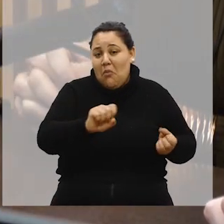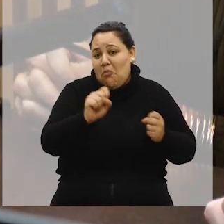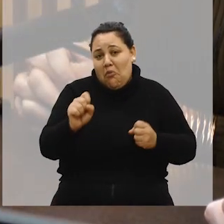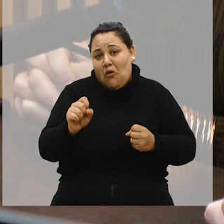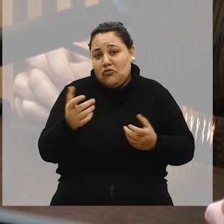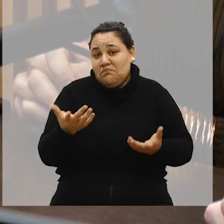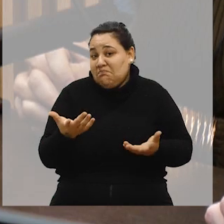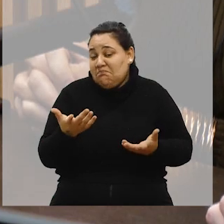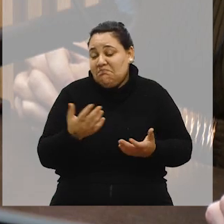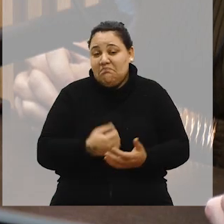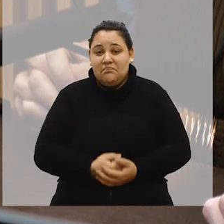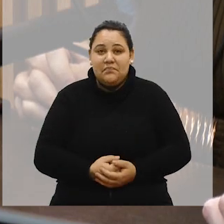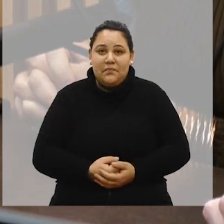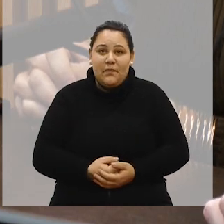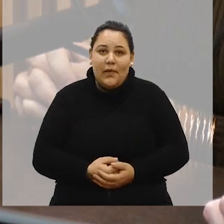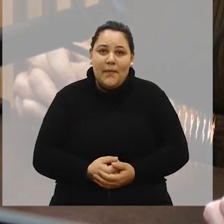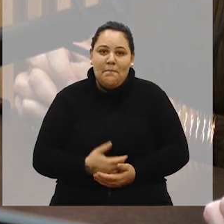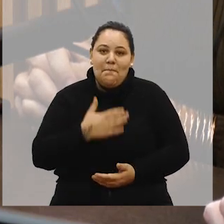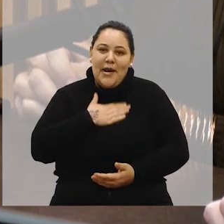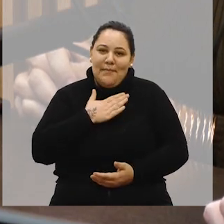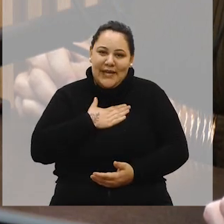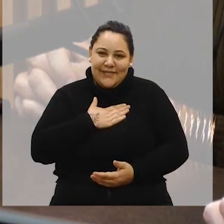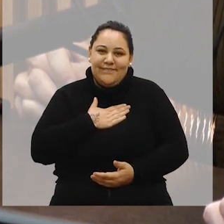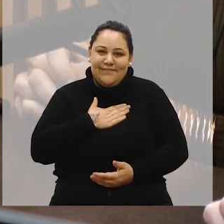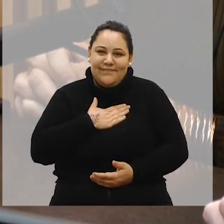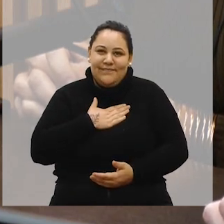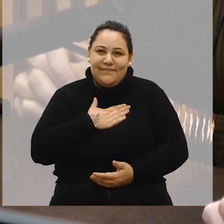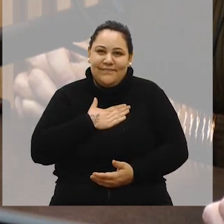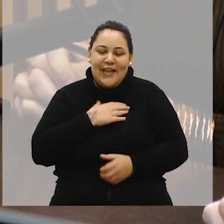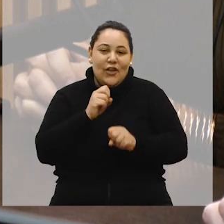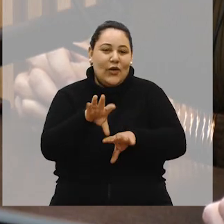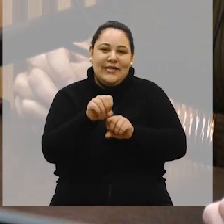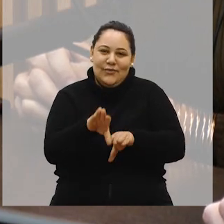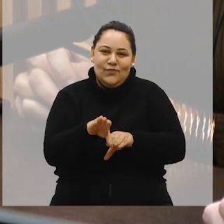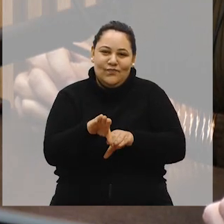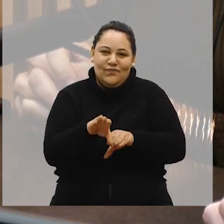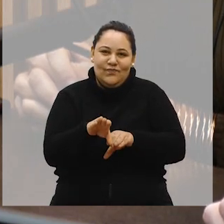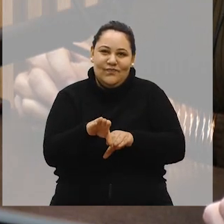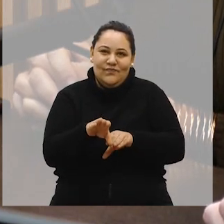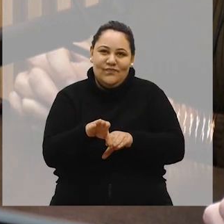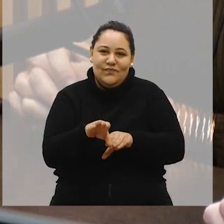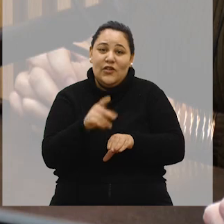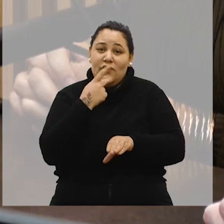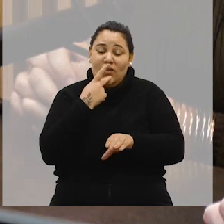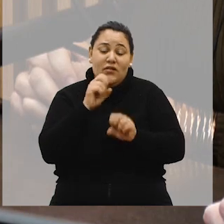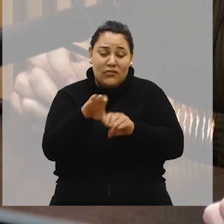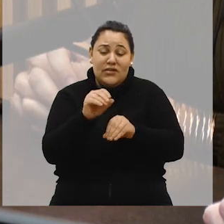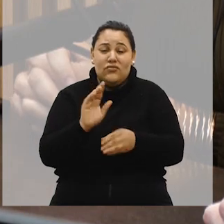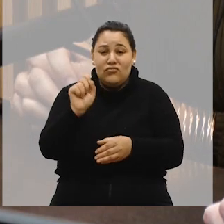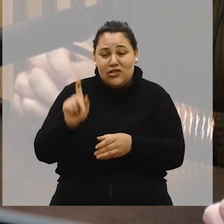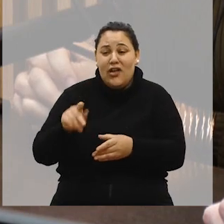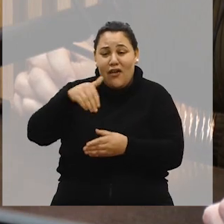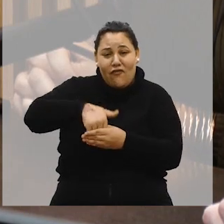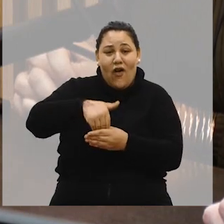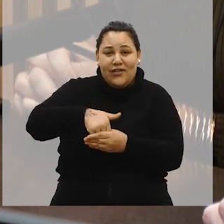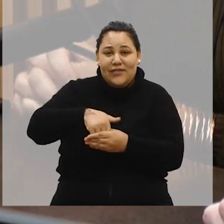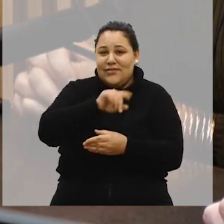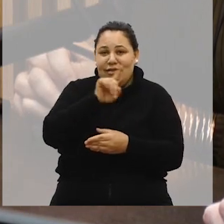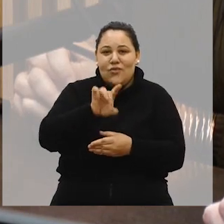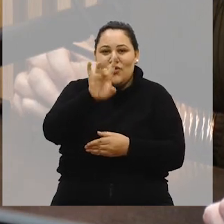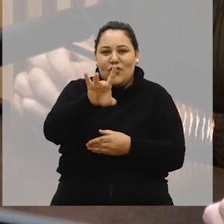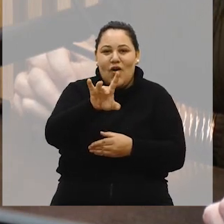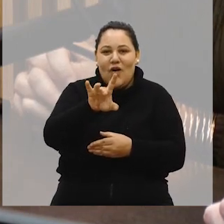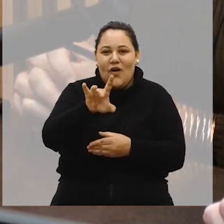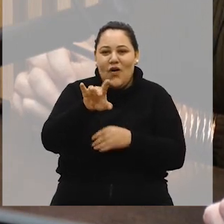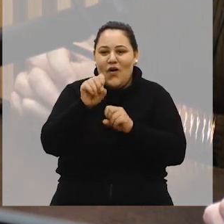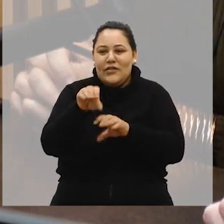o grande divisor de águas é a educação. E aí quando falo educação do eleitor. Não só a educação